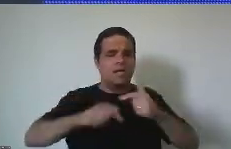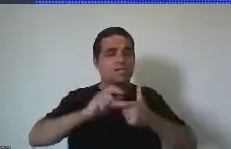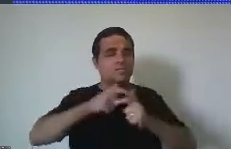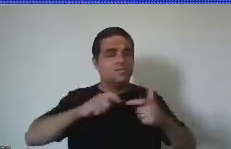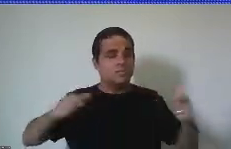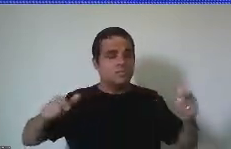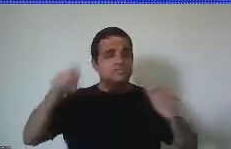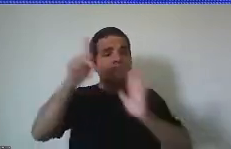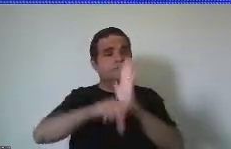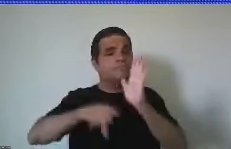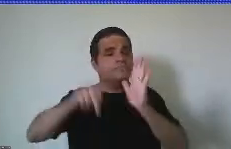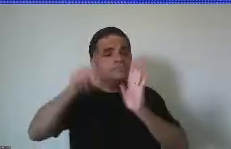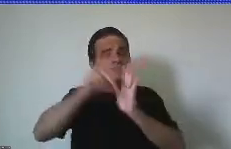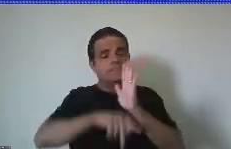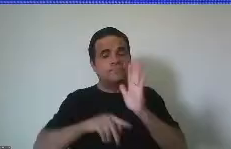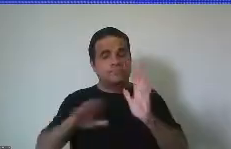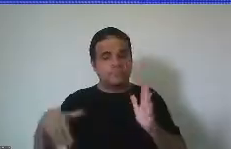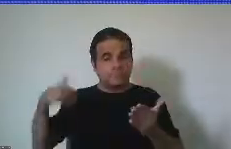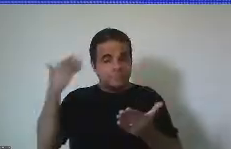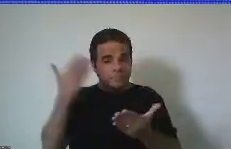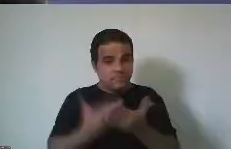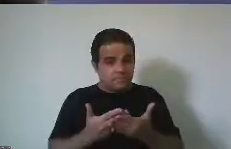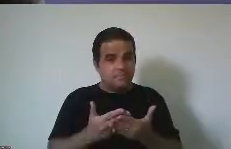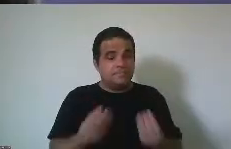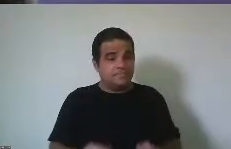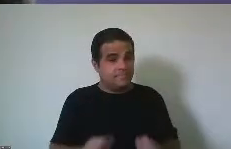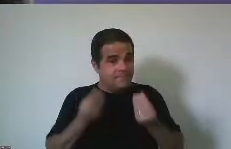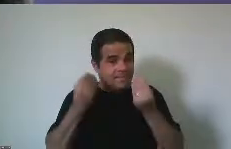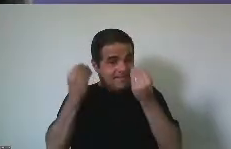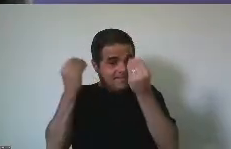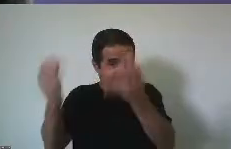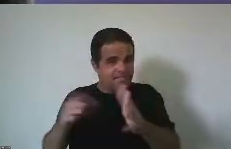projetos até a entrega em operação obrigada